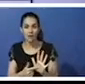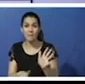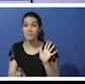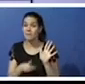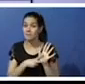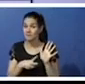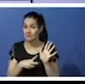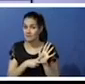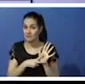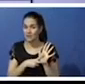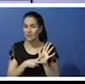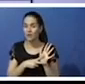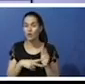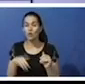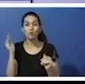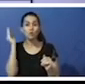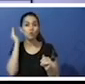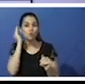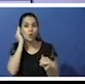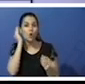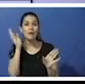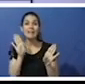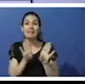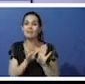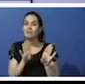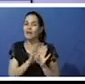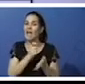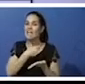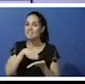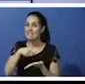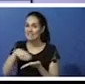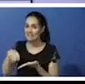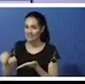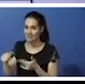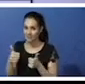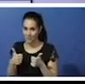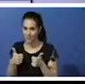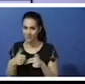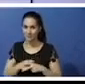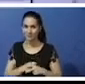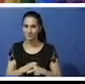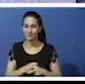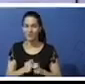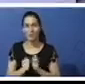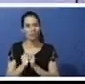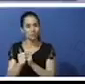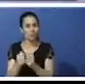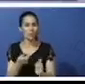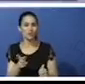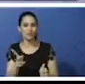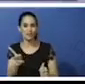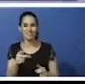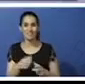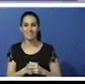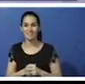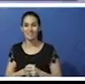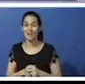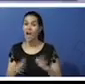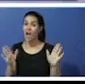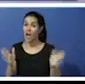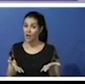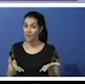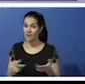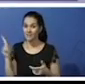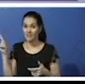prestar atenção no som, né? No som e na escrita. Vamos seguir? Agora aqui,